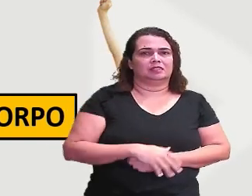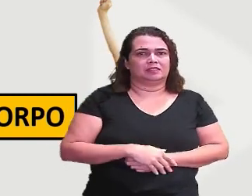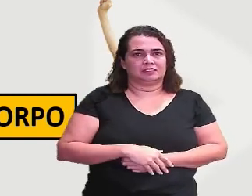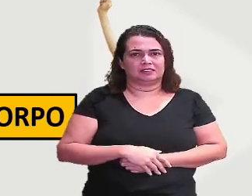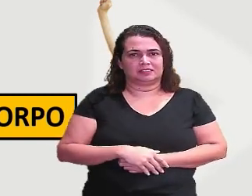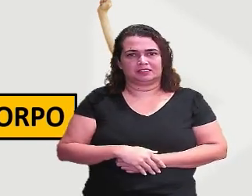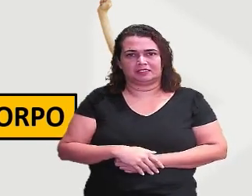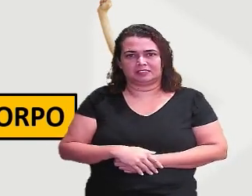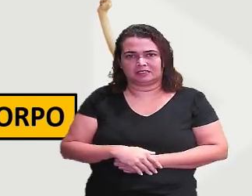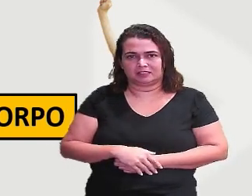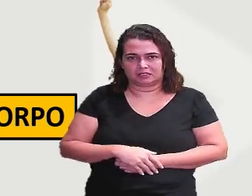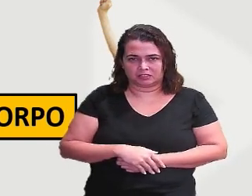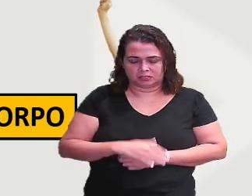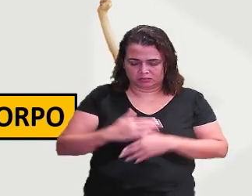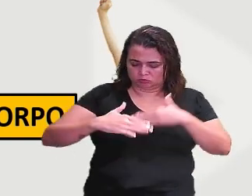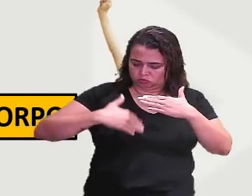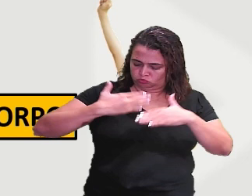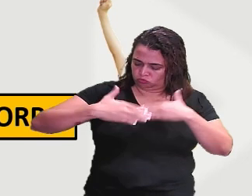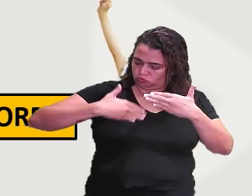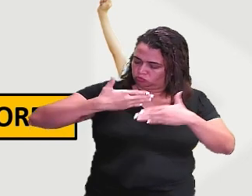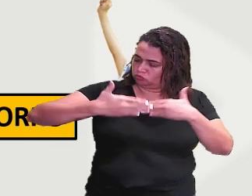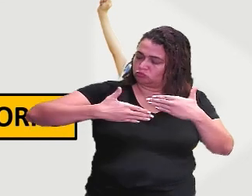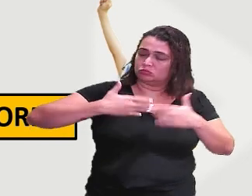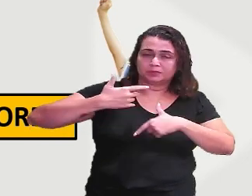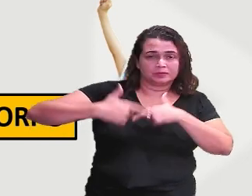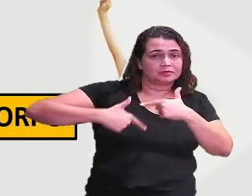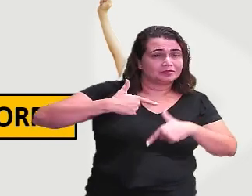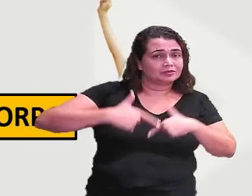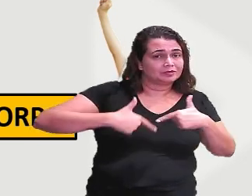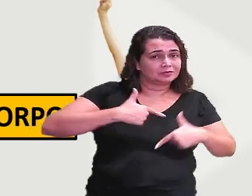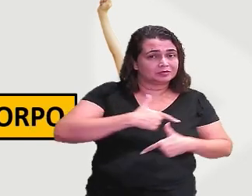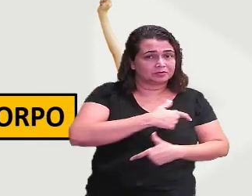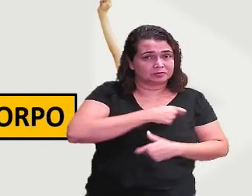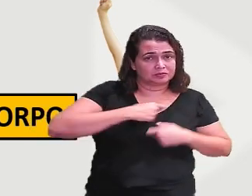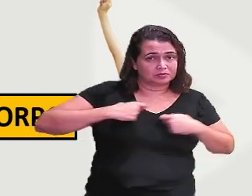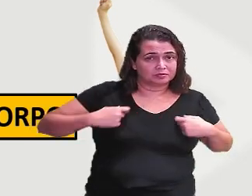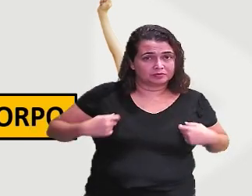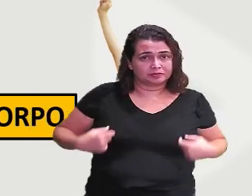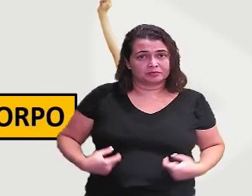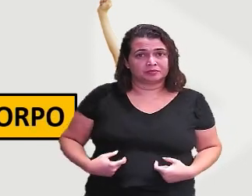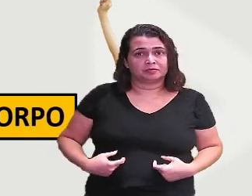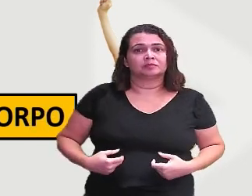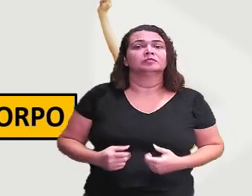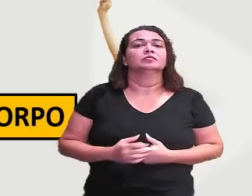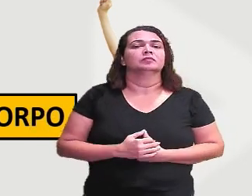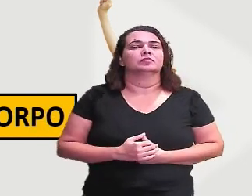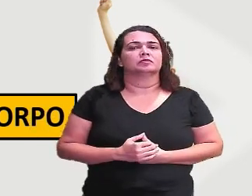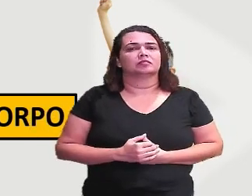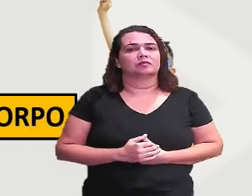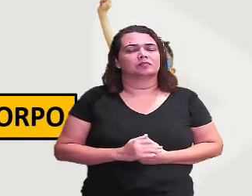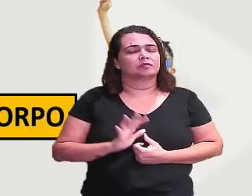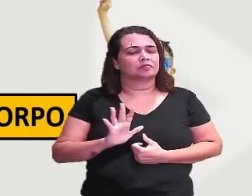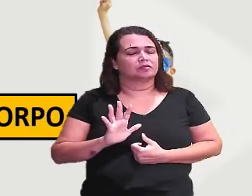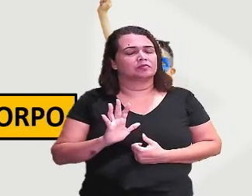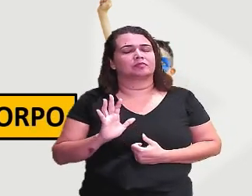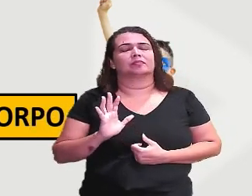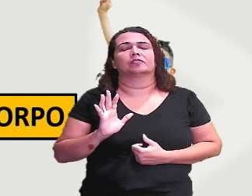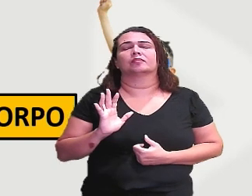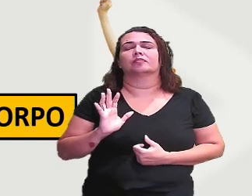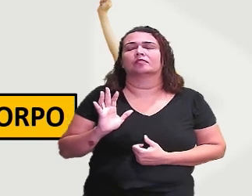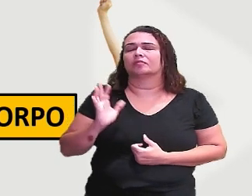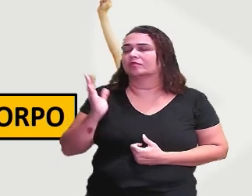para o bom funcionamento do nosso organismo, tá certo? Então, os nossos alimentos, eles